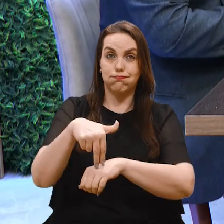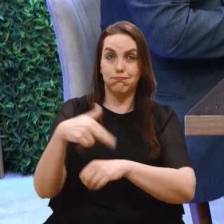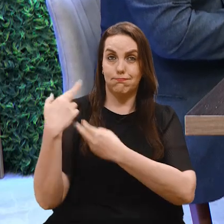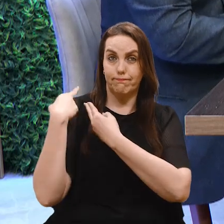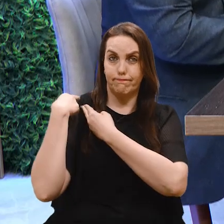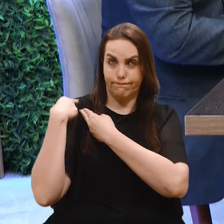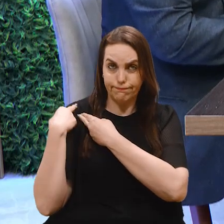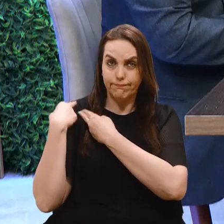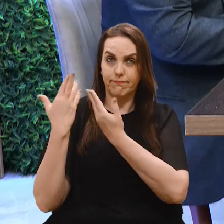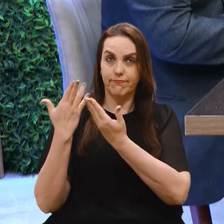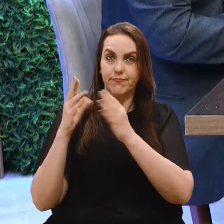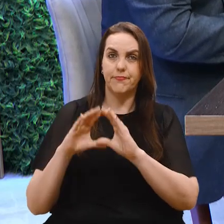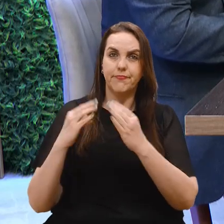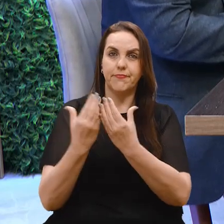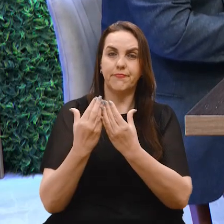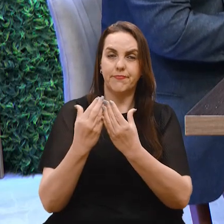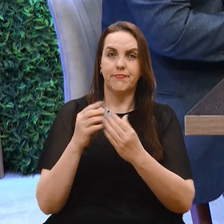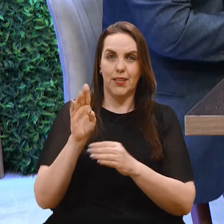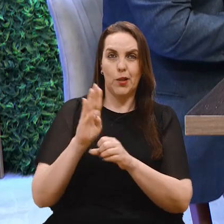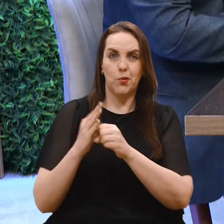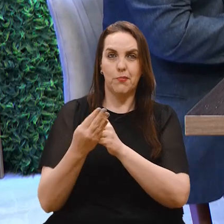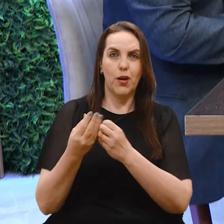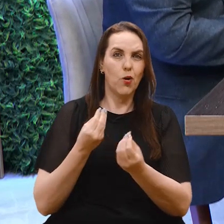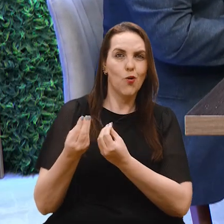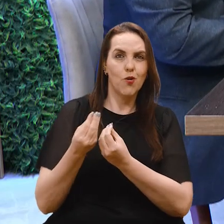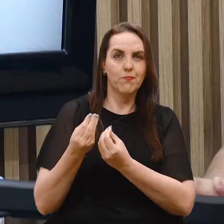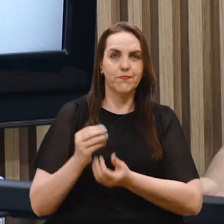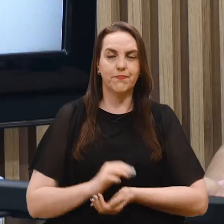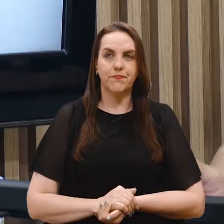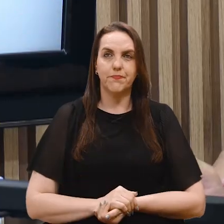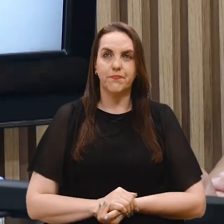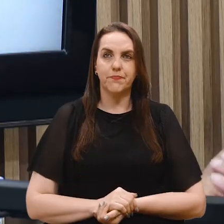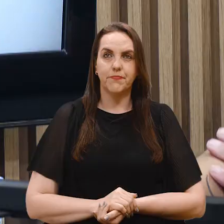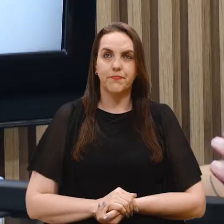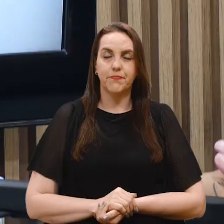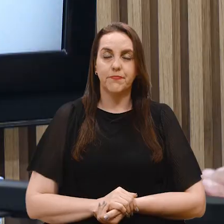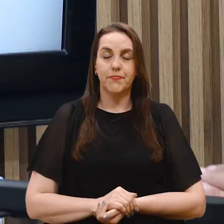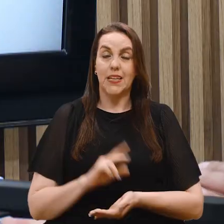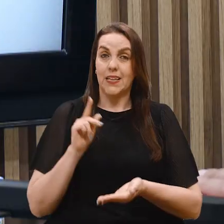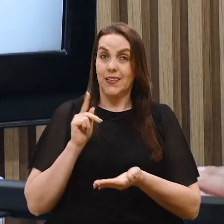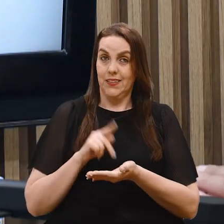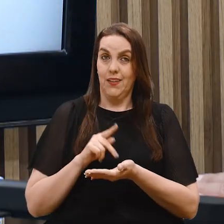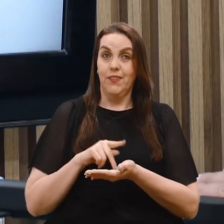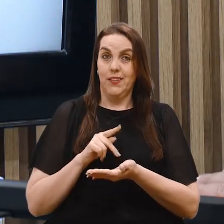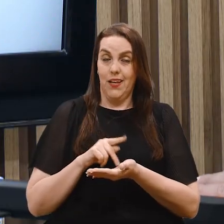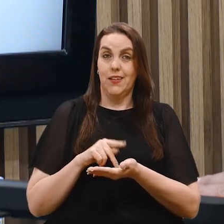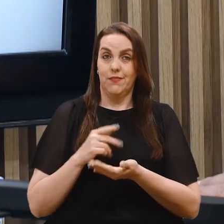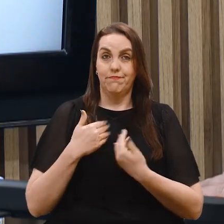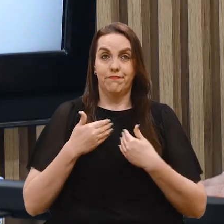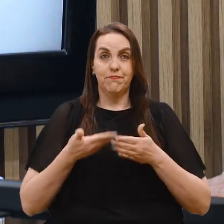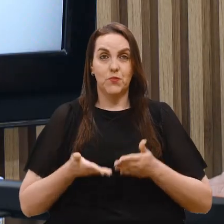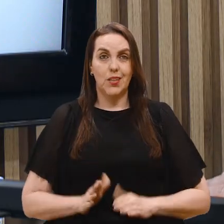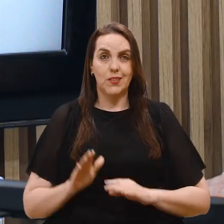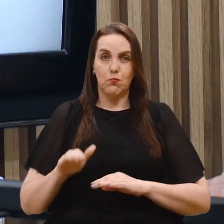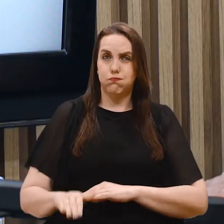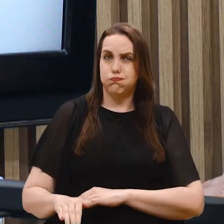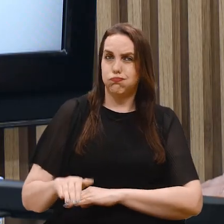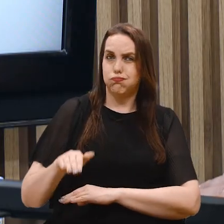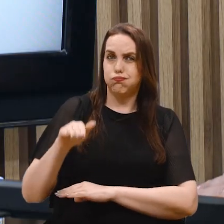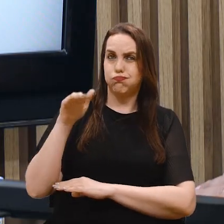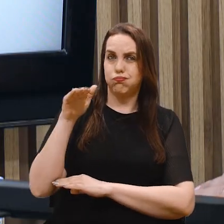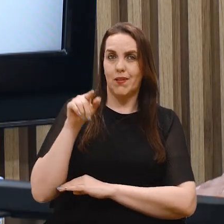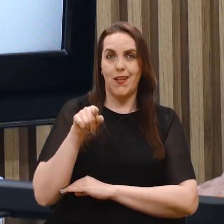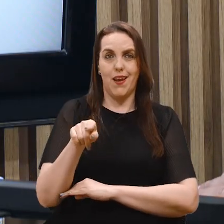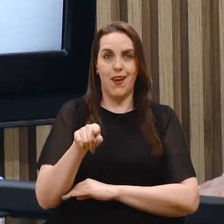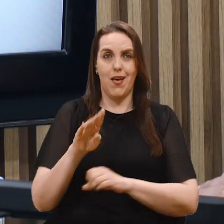responsabilidade ali perante a comunidade do Salgado Filho? Cara, na realidade, sim. Eu nasci e me criei ali, né? Então eu posso dizer